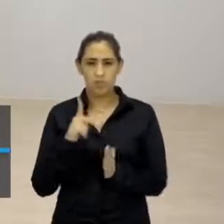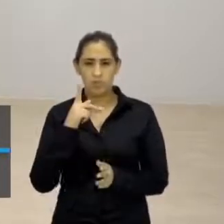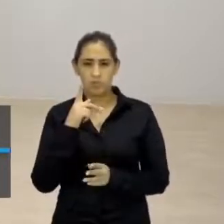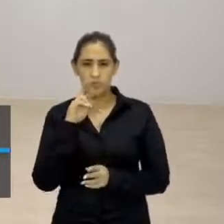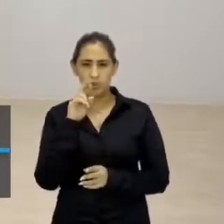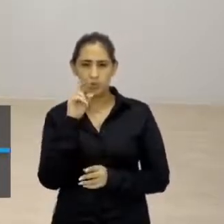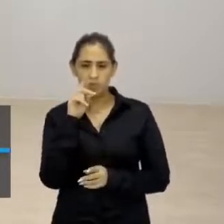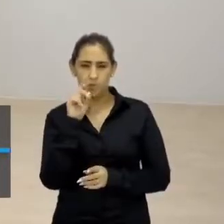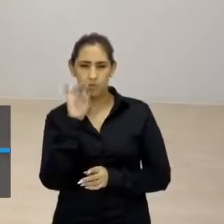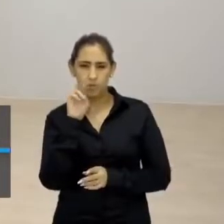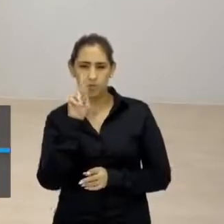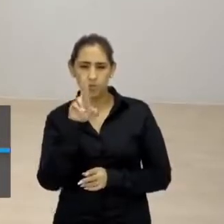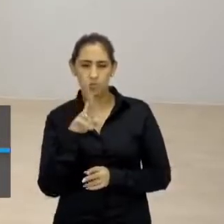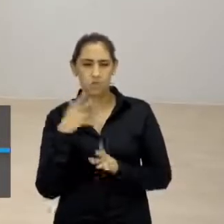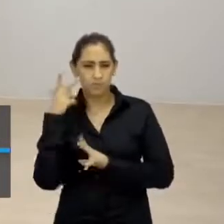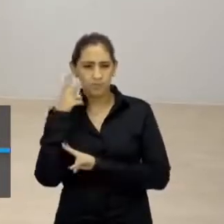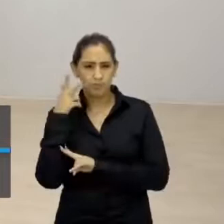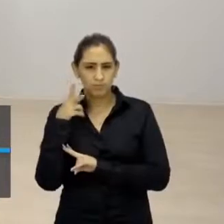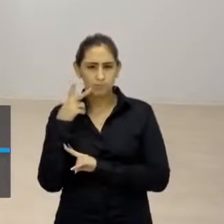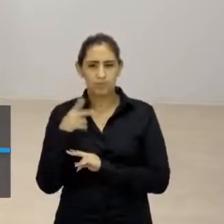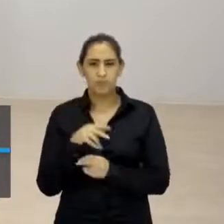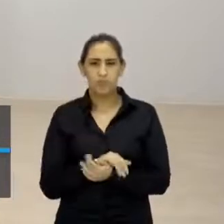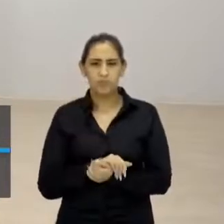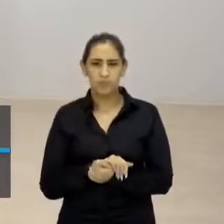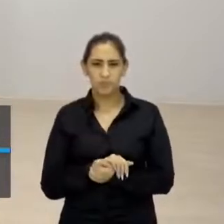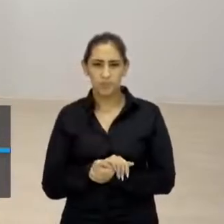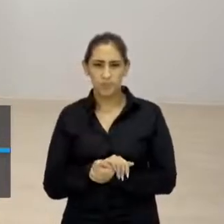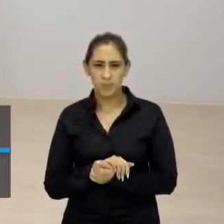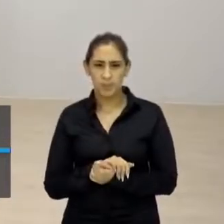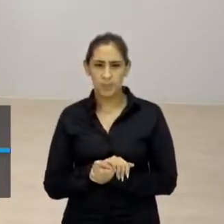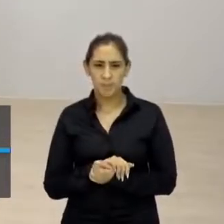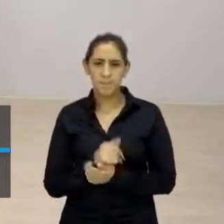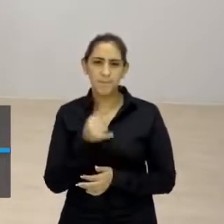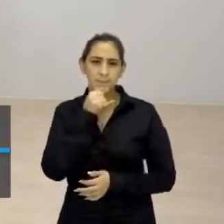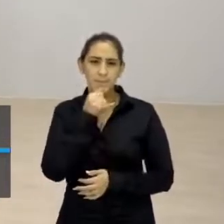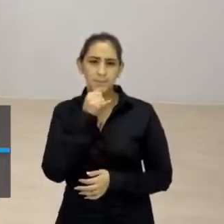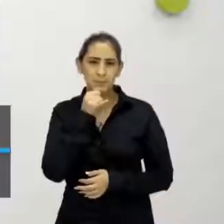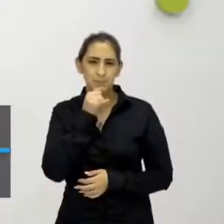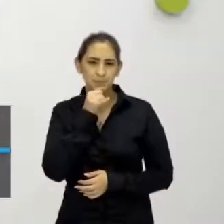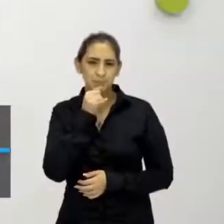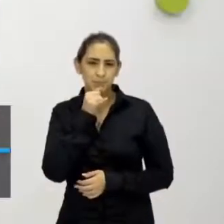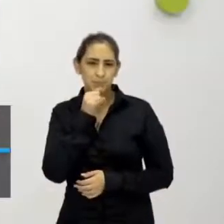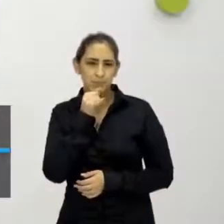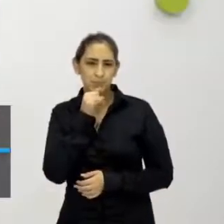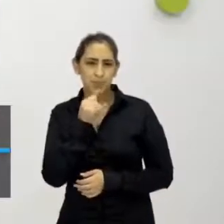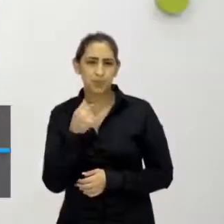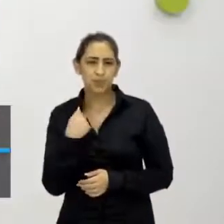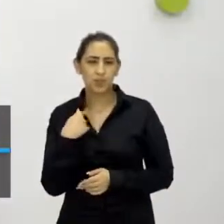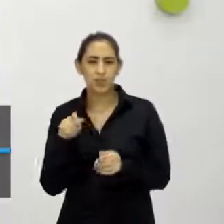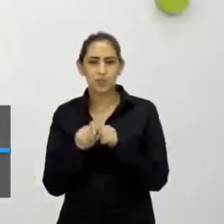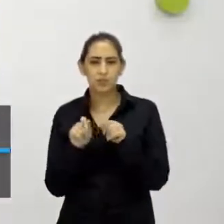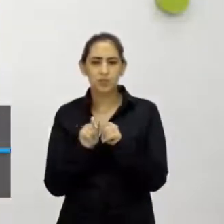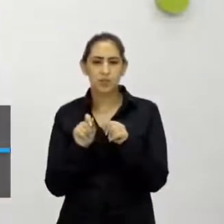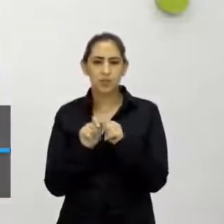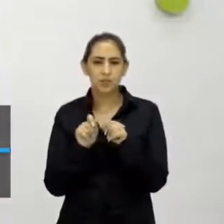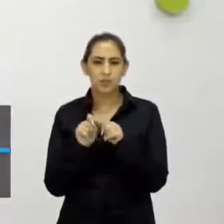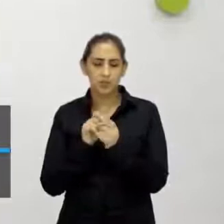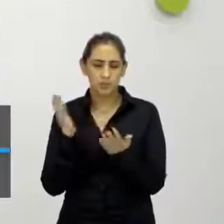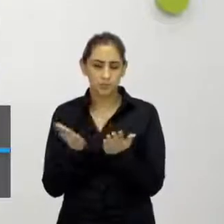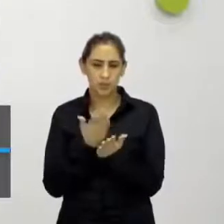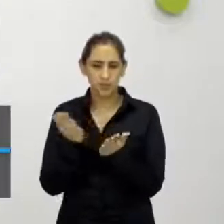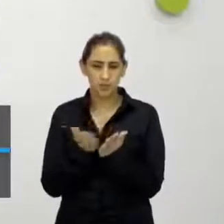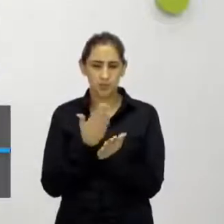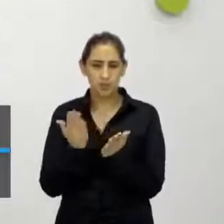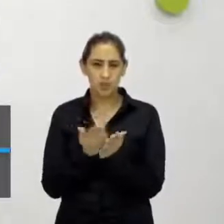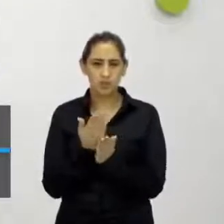aí publicava, e aí você tinha um monte de gente trabalhando naquele texto. Por exemplo, quando a gente vai fazer um livro, na hora de publicar um livro,